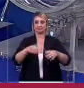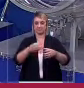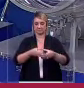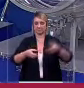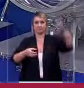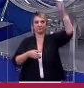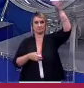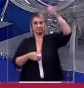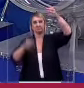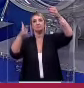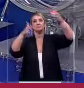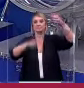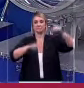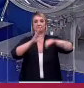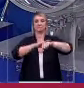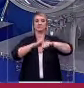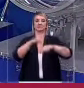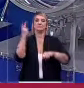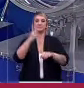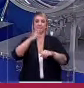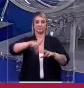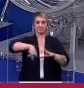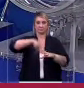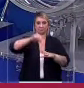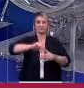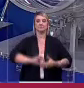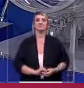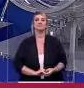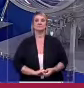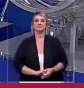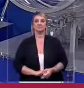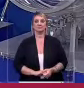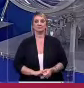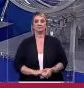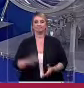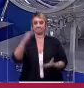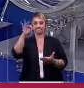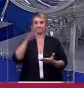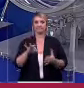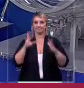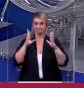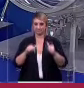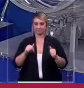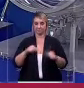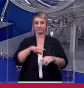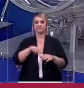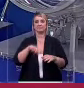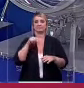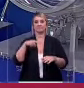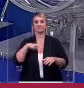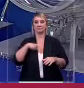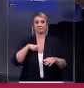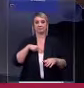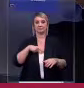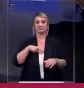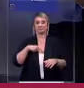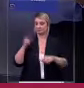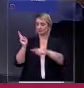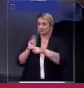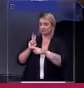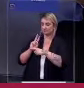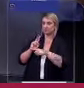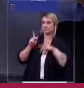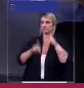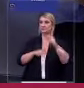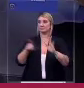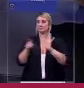será recarregado para a realização do segundo sorteio. Para conferir e validar este sorteio estão aqui os nossos auditores